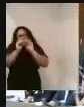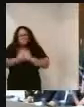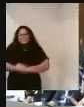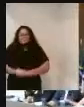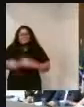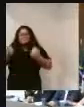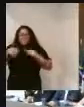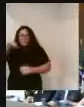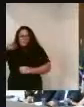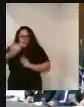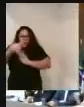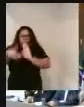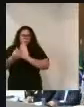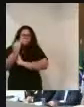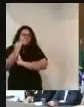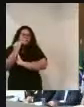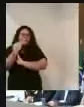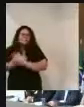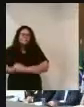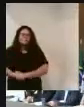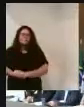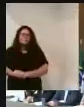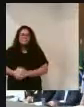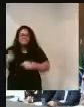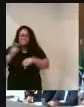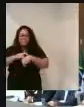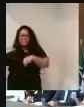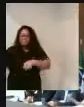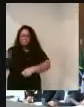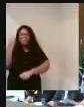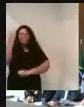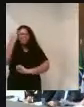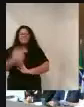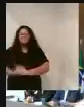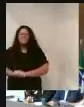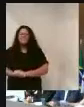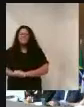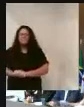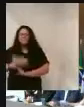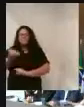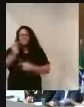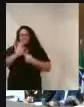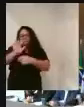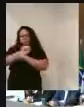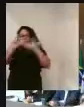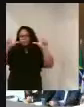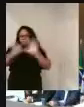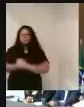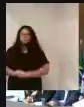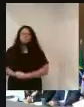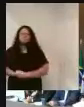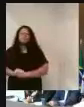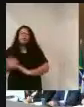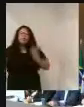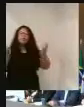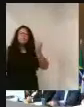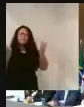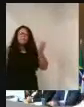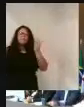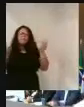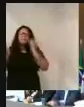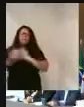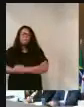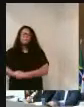oportunidade, nenhum tempo, né? O tempo é riquíssimo. E gostaria de apresentar aqui para vocês o antes e depois, e querendo lembrar